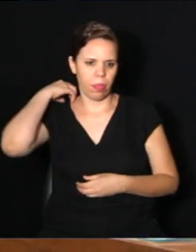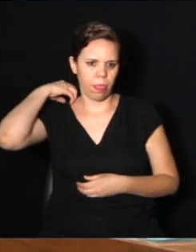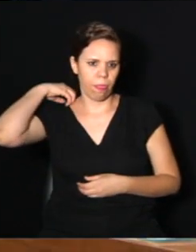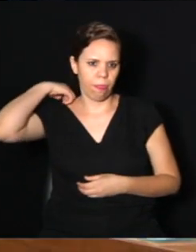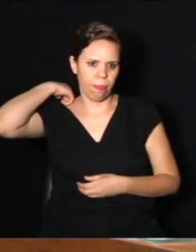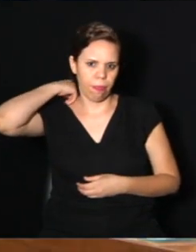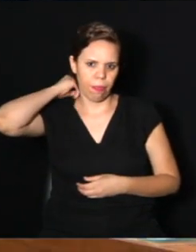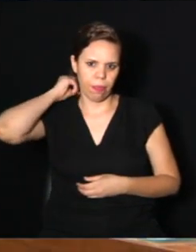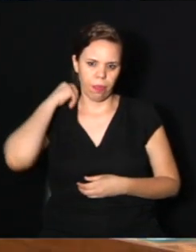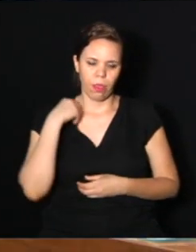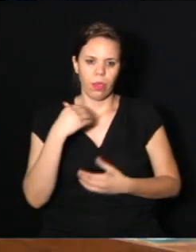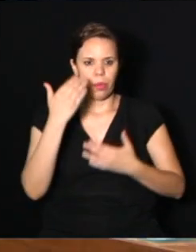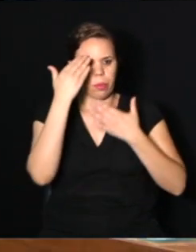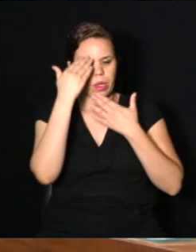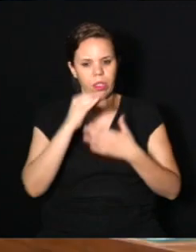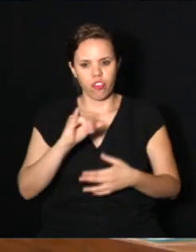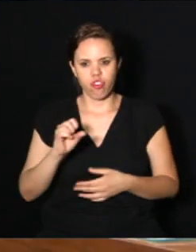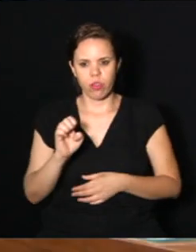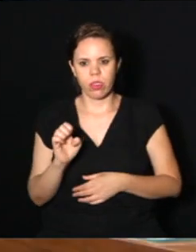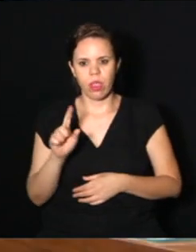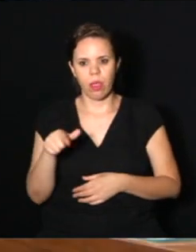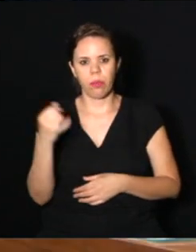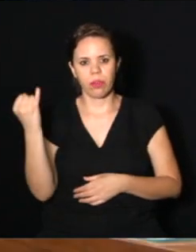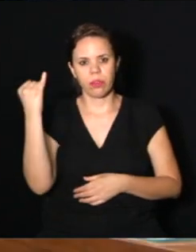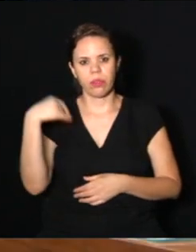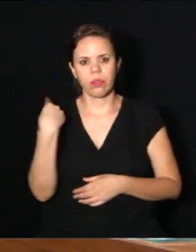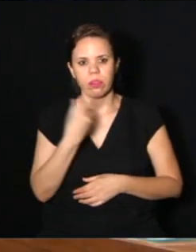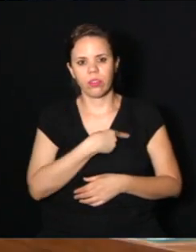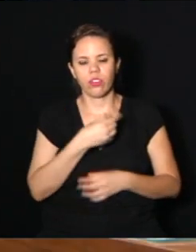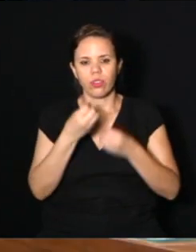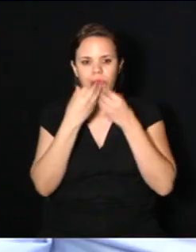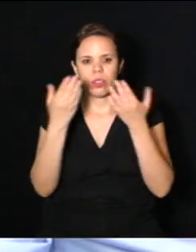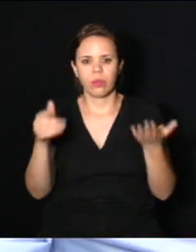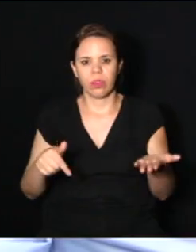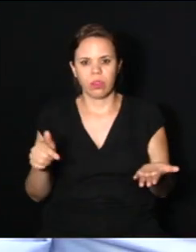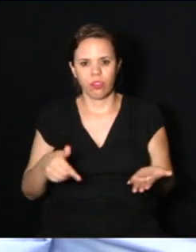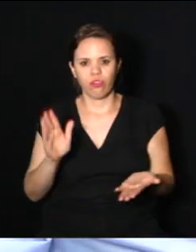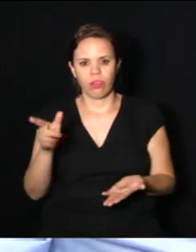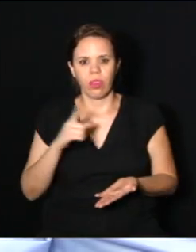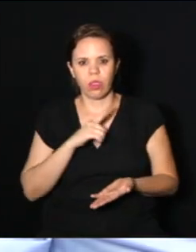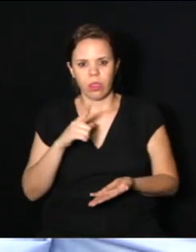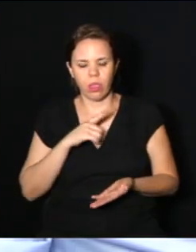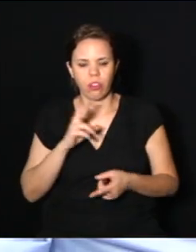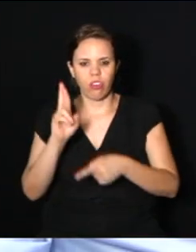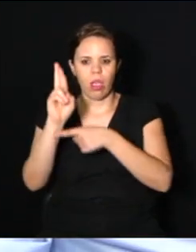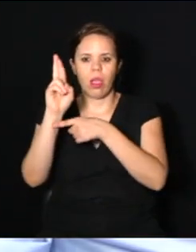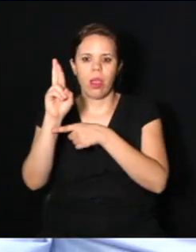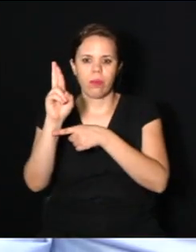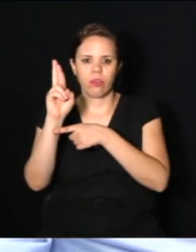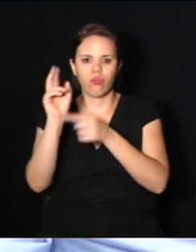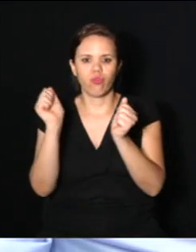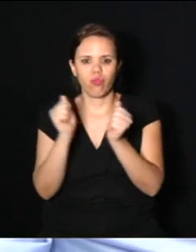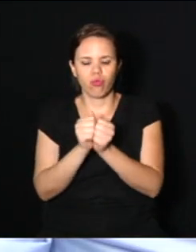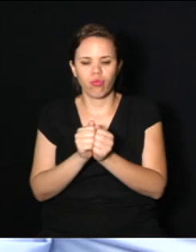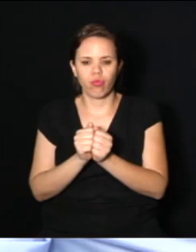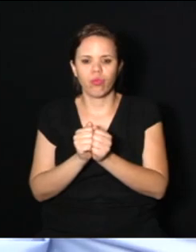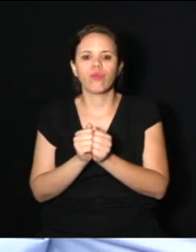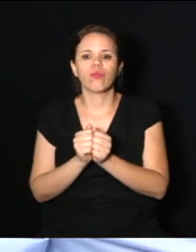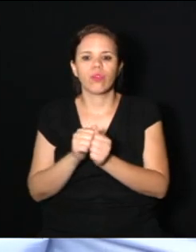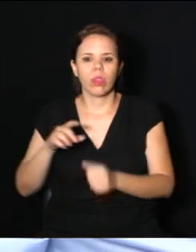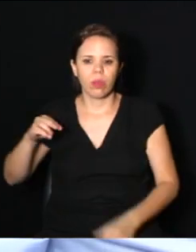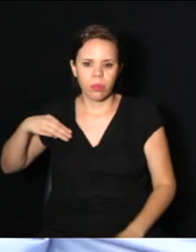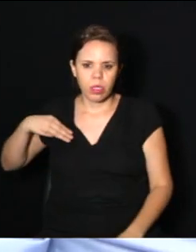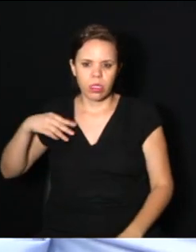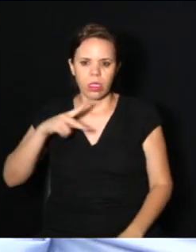obrigado, seu José Roberto. Acho que é importante a gente mencionar que já existe uma representação junto ao Ministério Público, né?